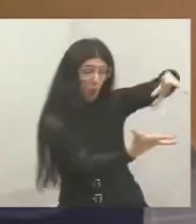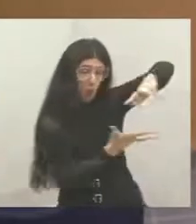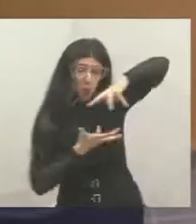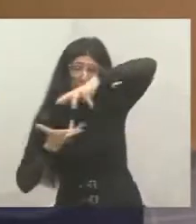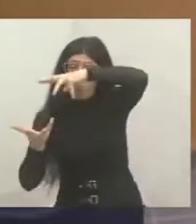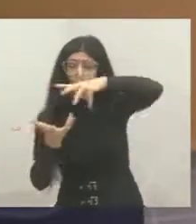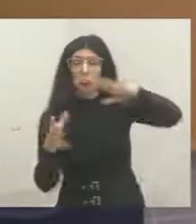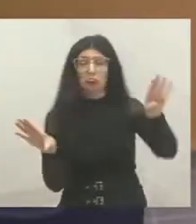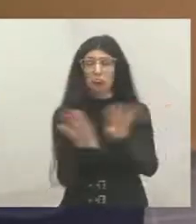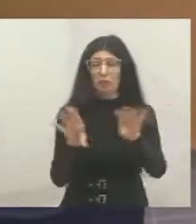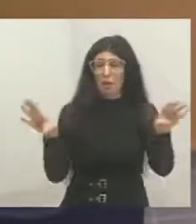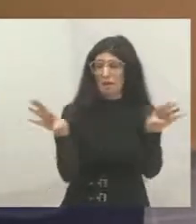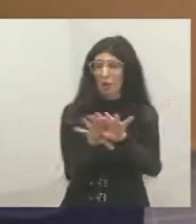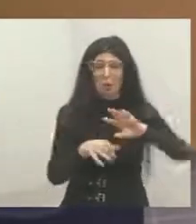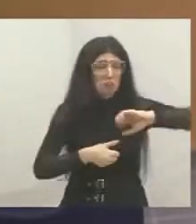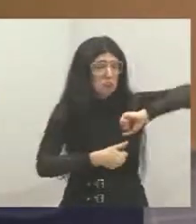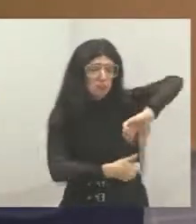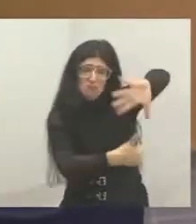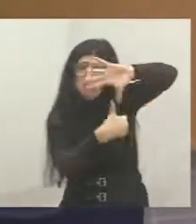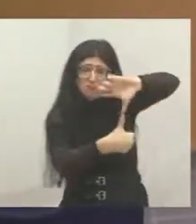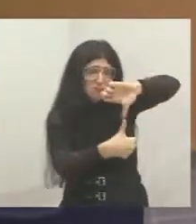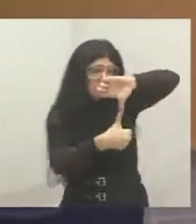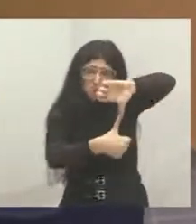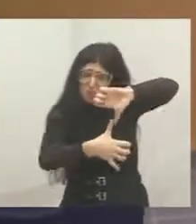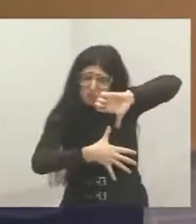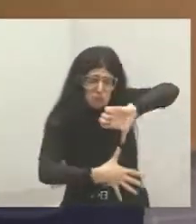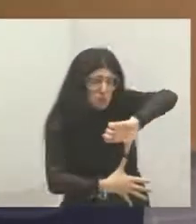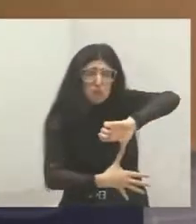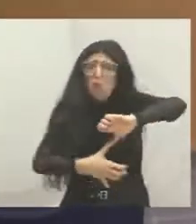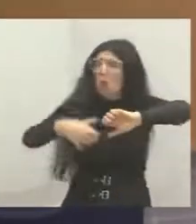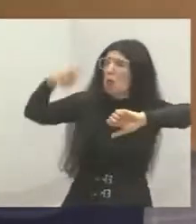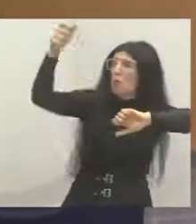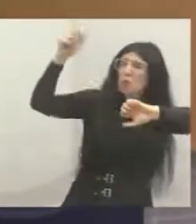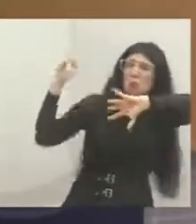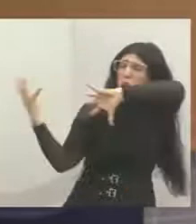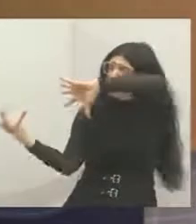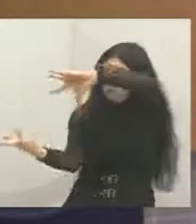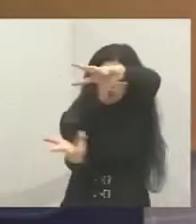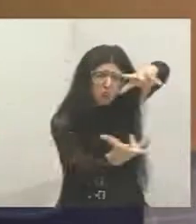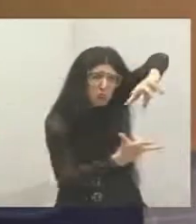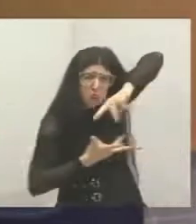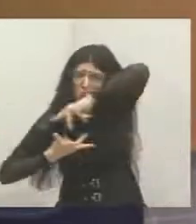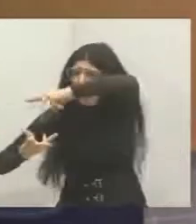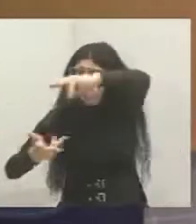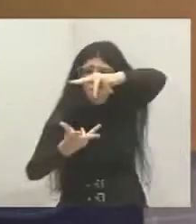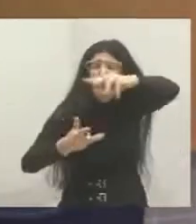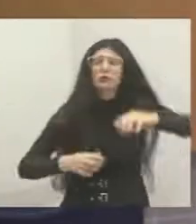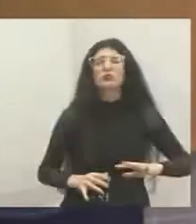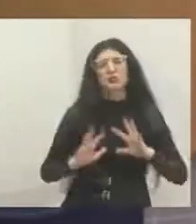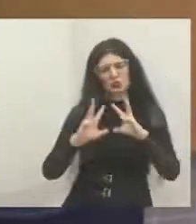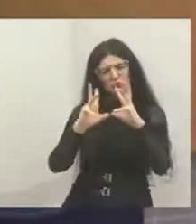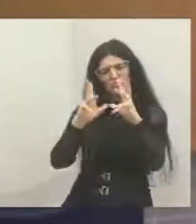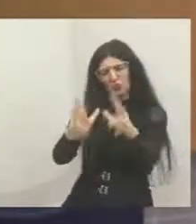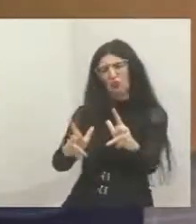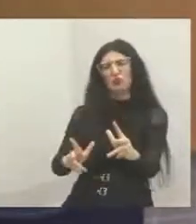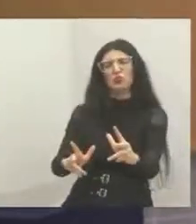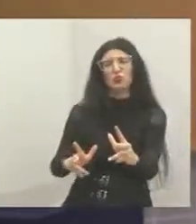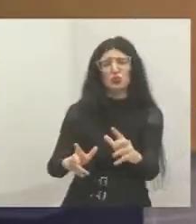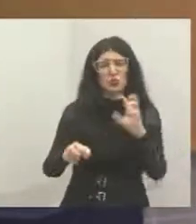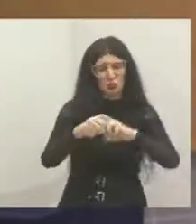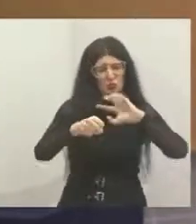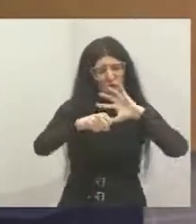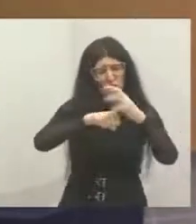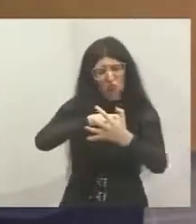diferenciada, que essa pandemia, o Covid-19, que atacou todos os municípios, estados e entes federativos, né? Então temos aqui,